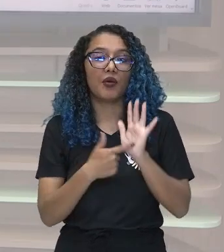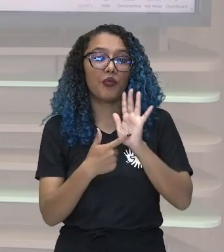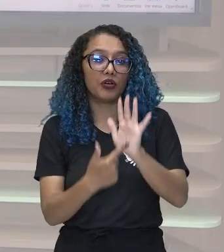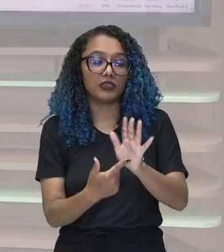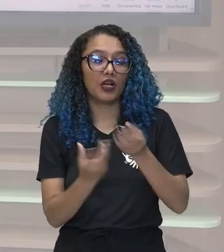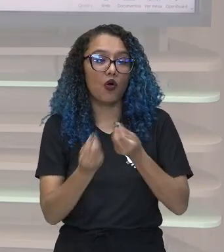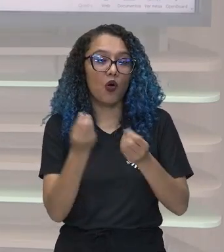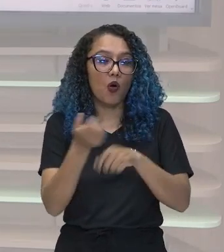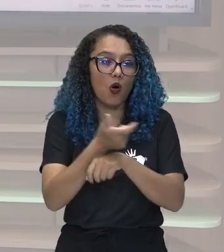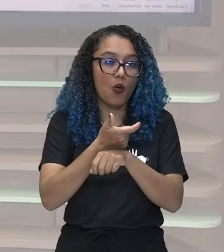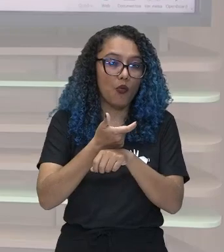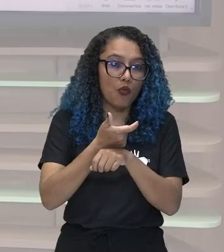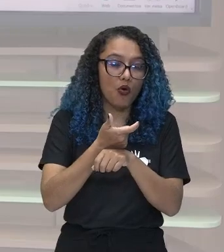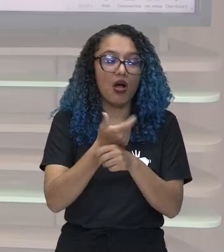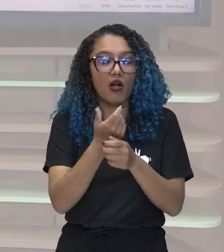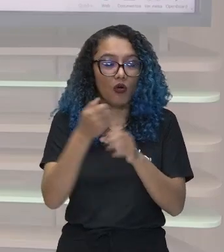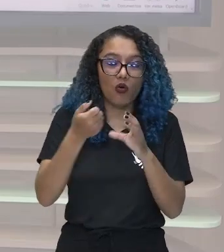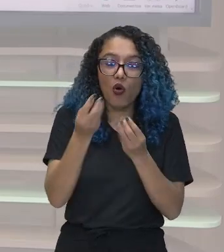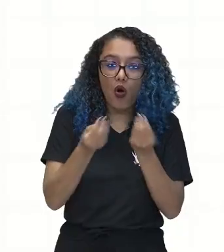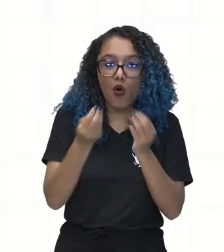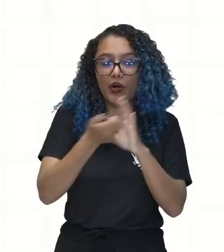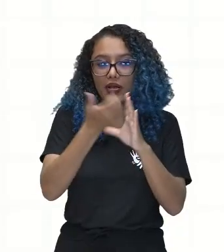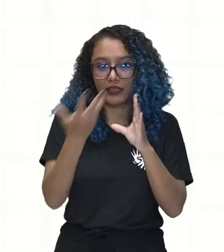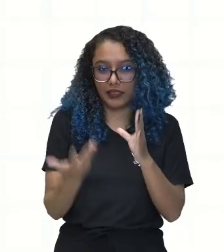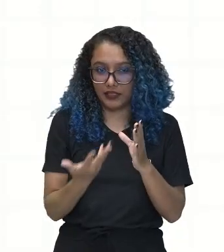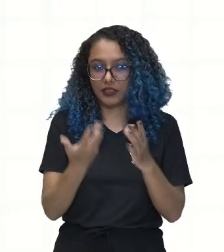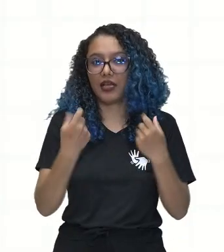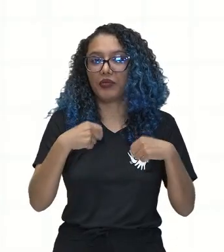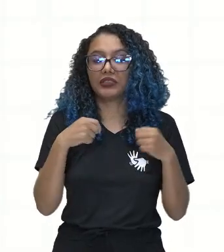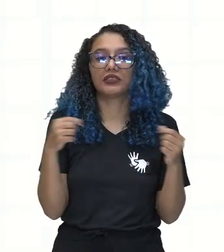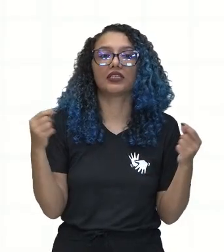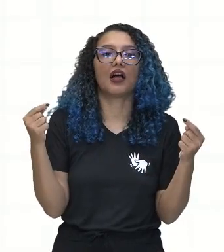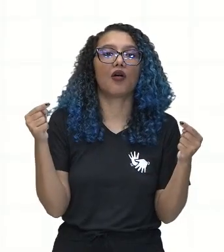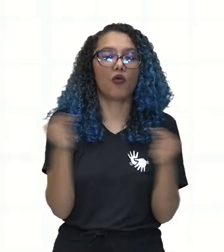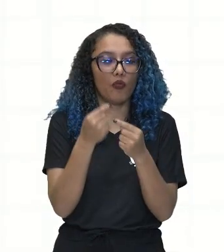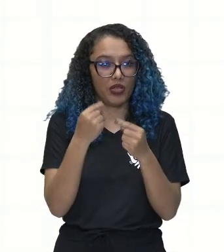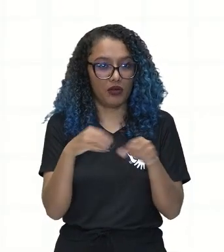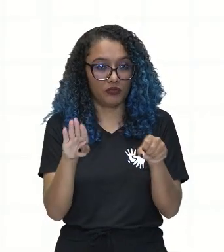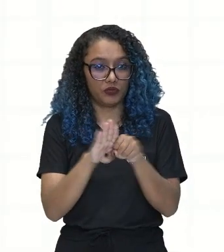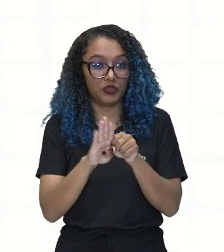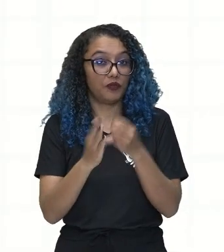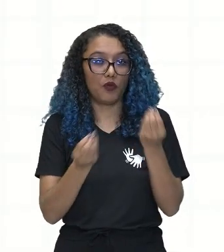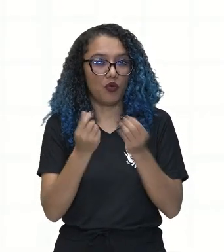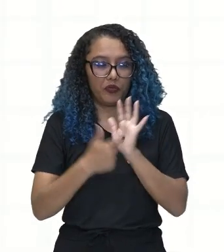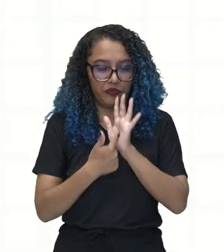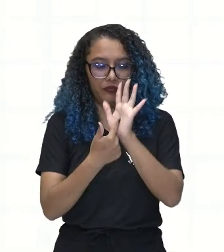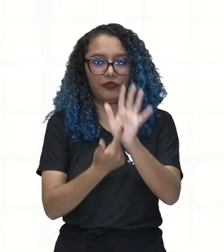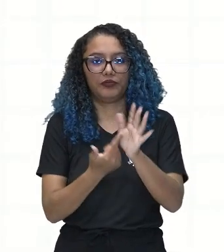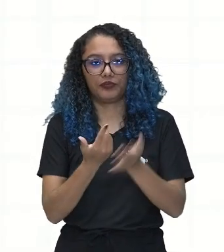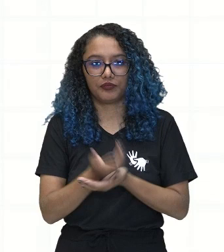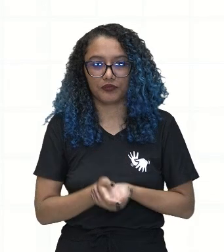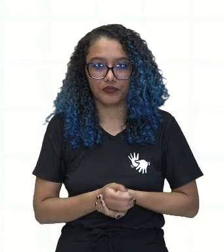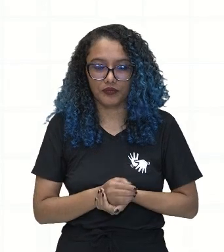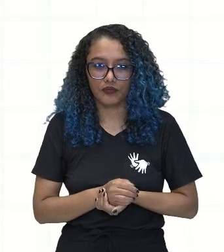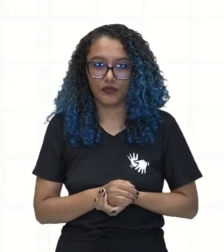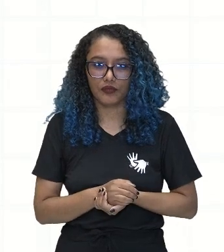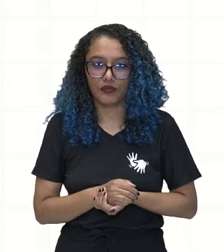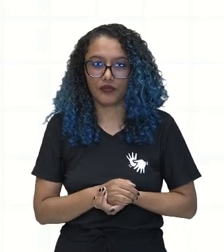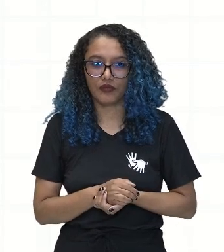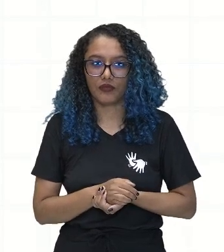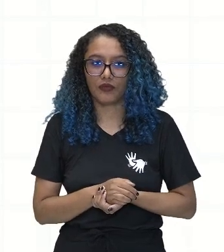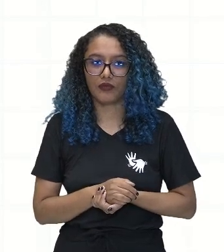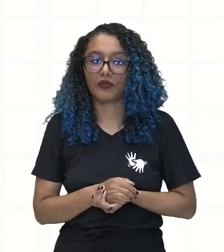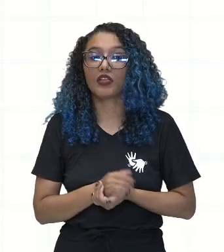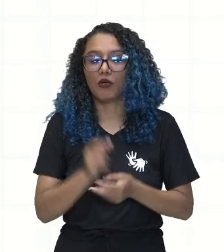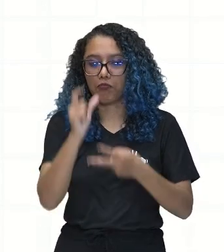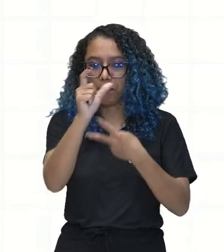vai concordar com o substantivo, tá bom? Vamos lá. Então, os adjetivos mesmo e